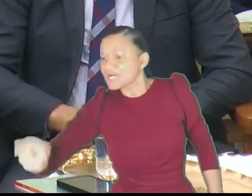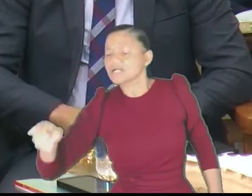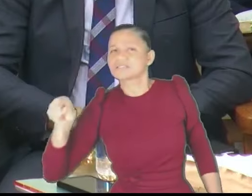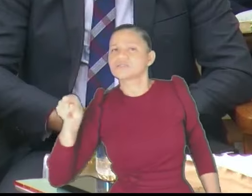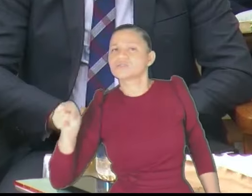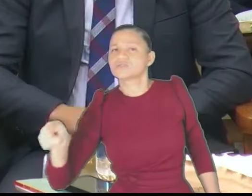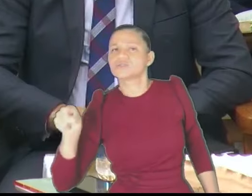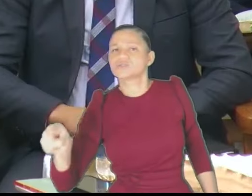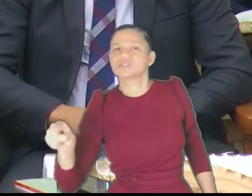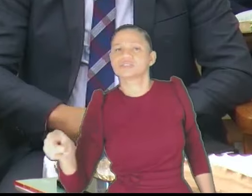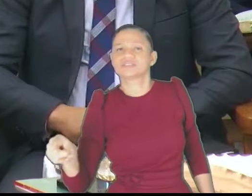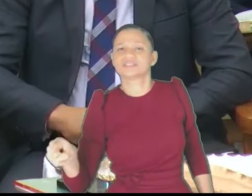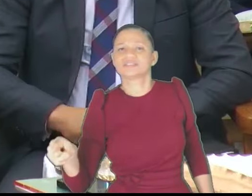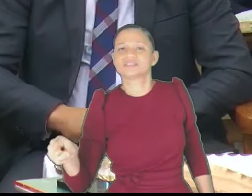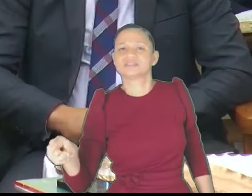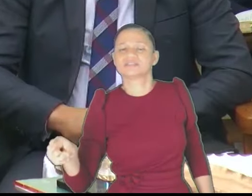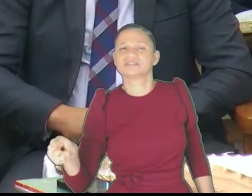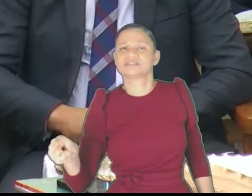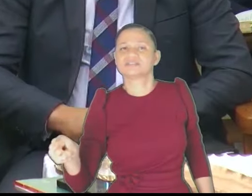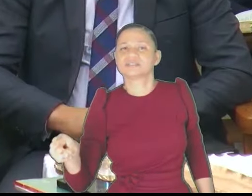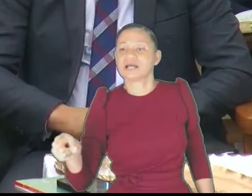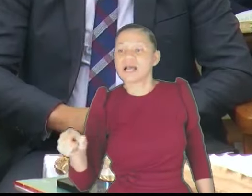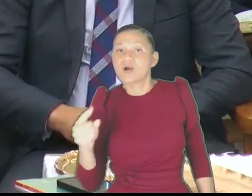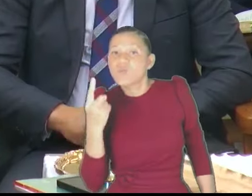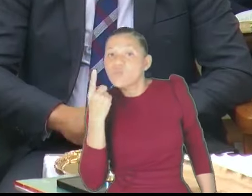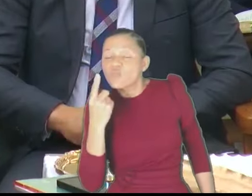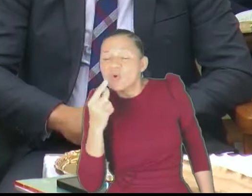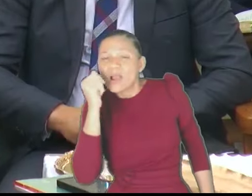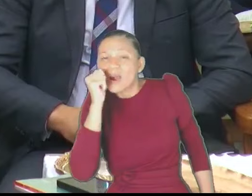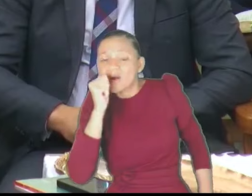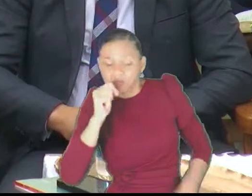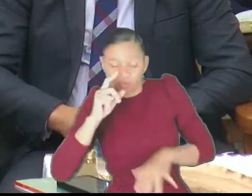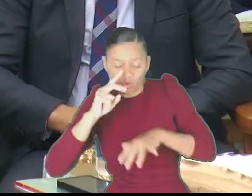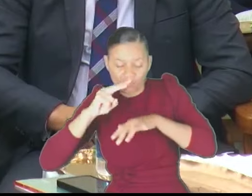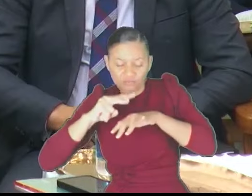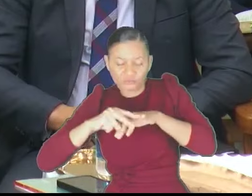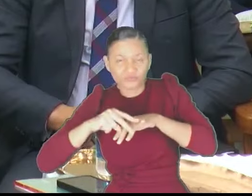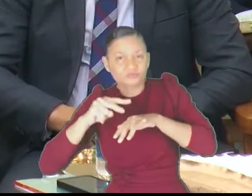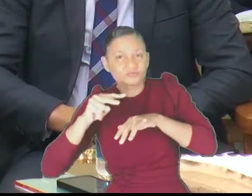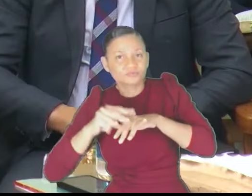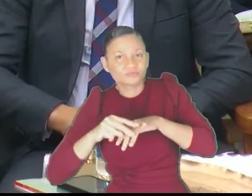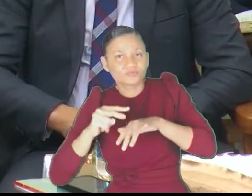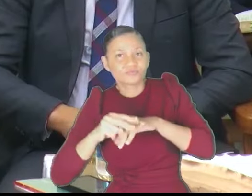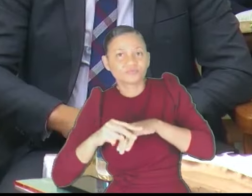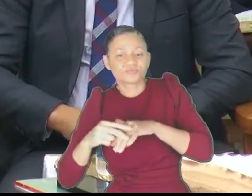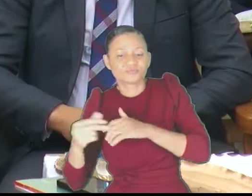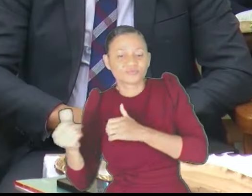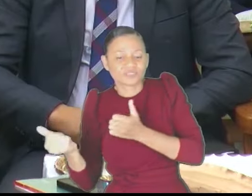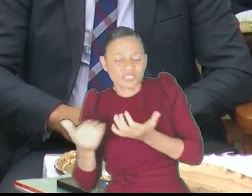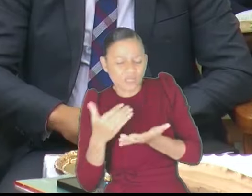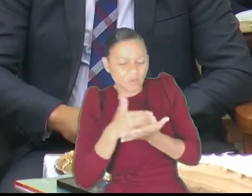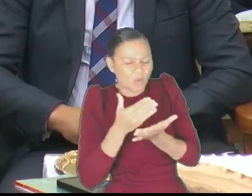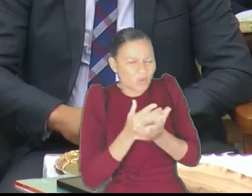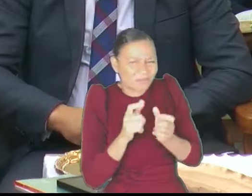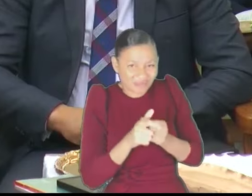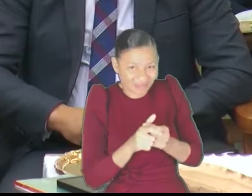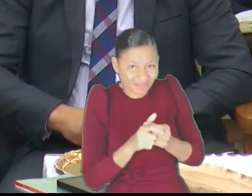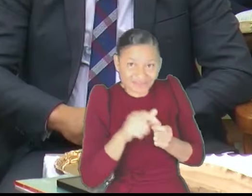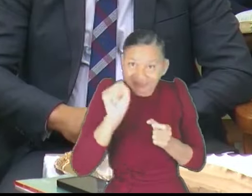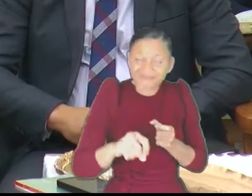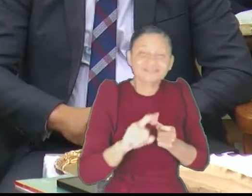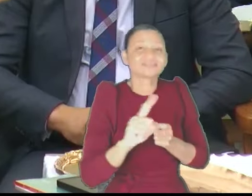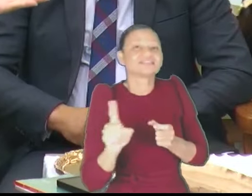ali a uma mulher viúva que te deu um bolinho pequeno, sim ou não?